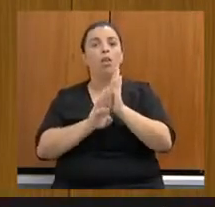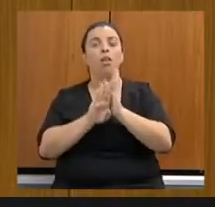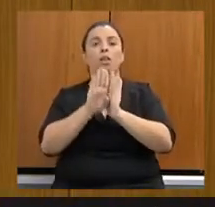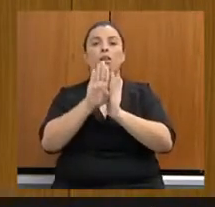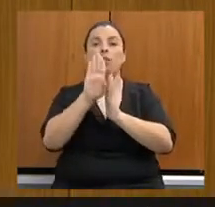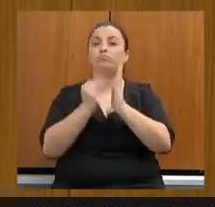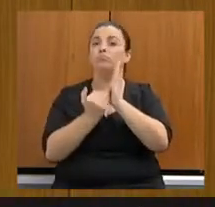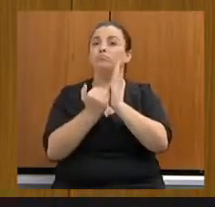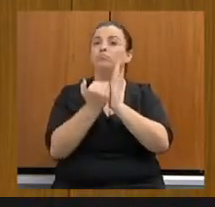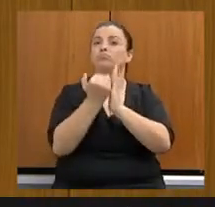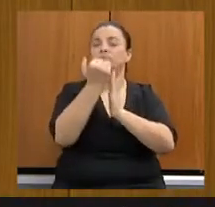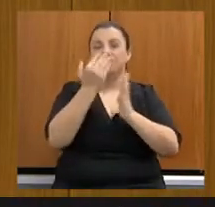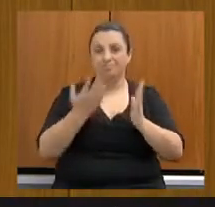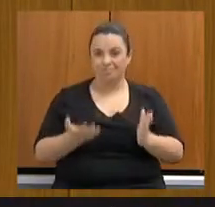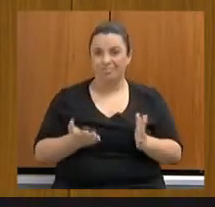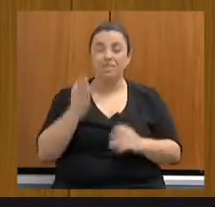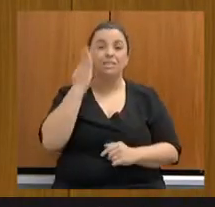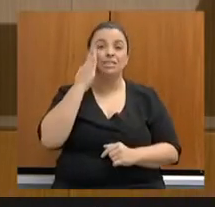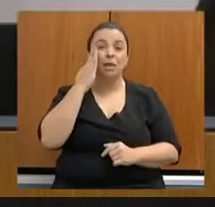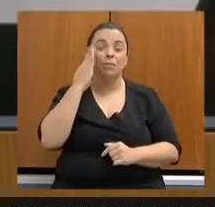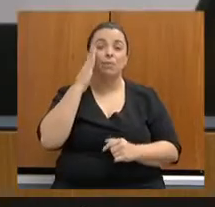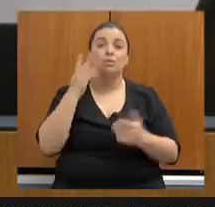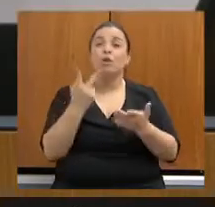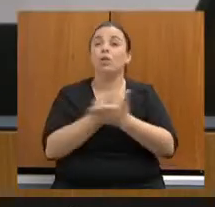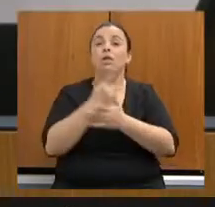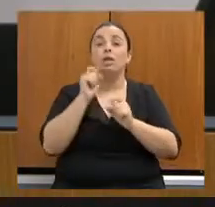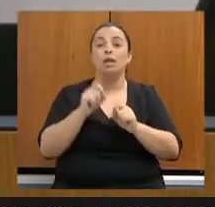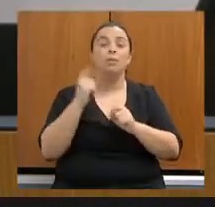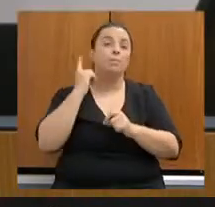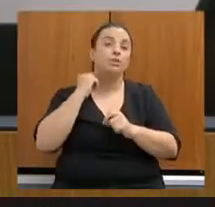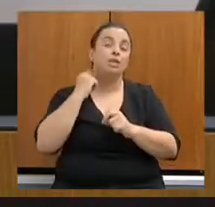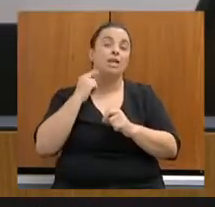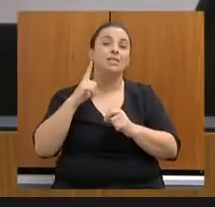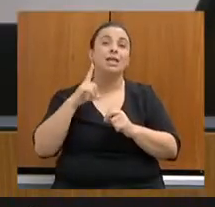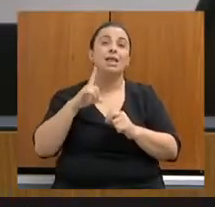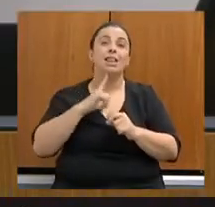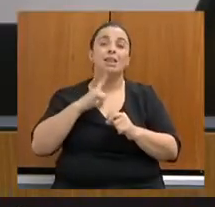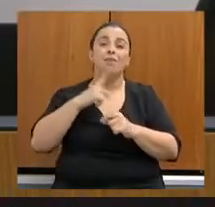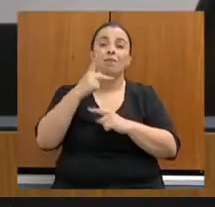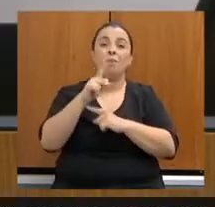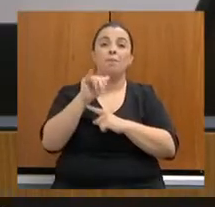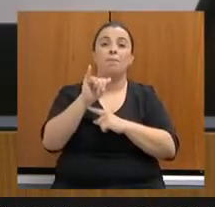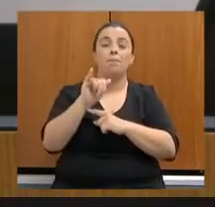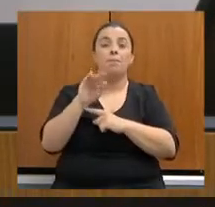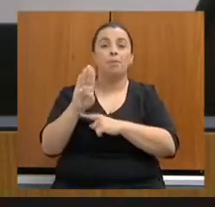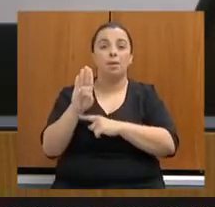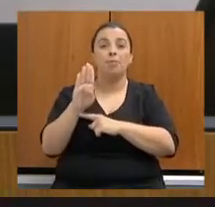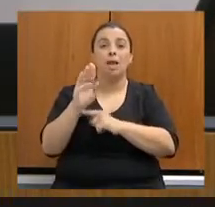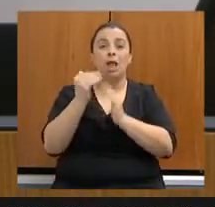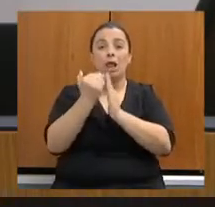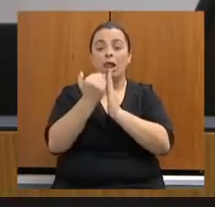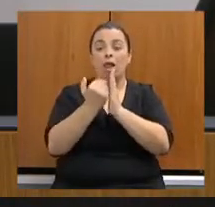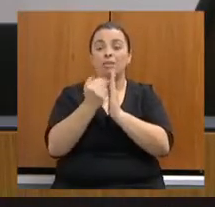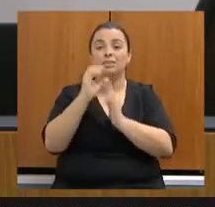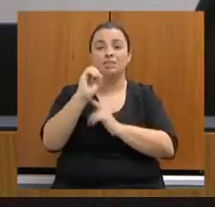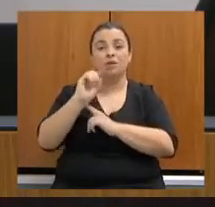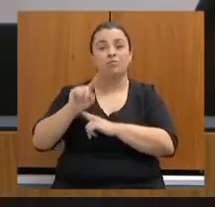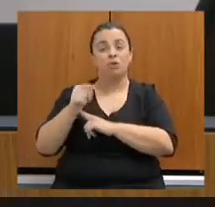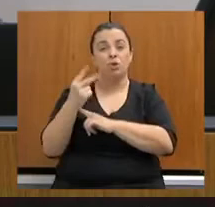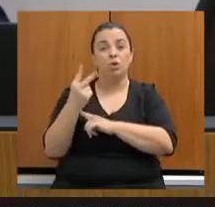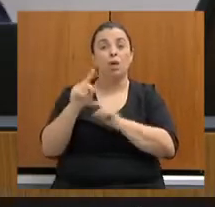neste primeiro semestre teve uma redução 0.2 no PIB mas Em contrapartida